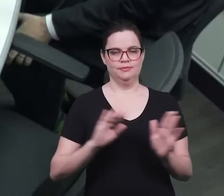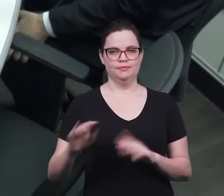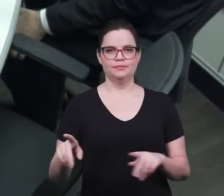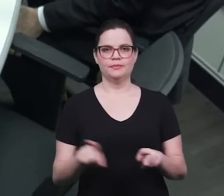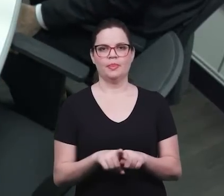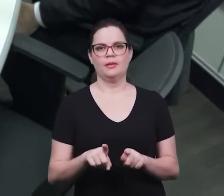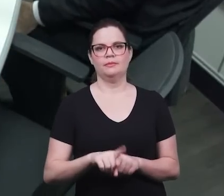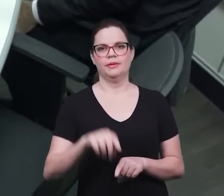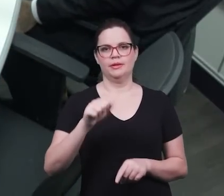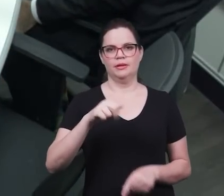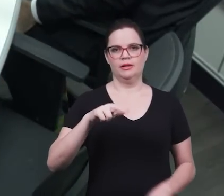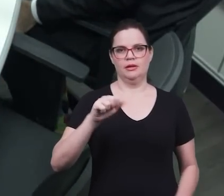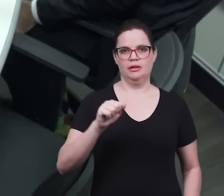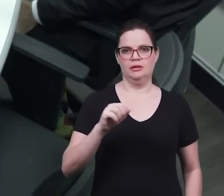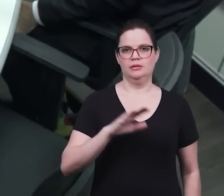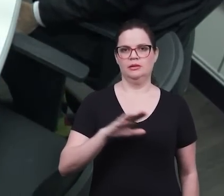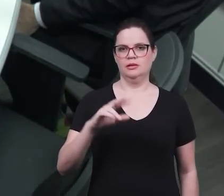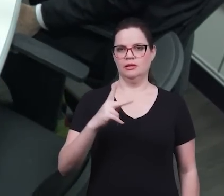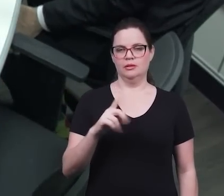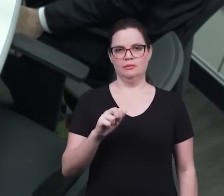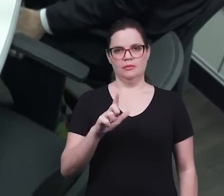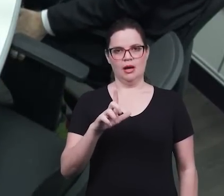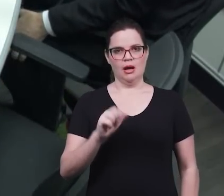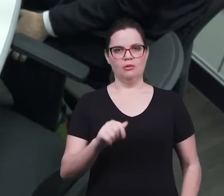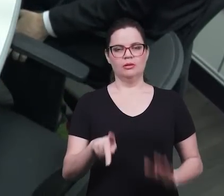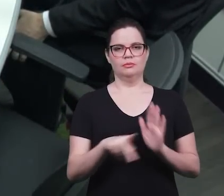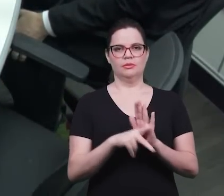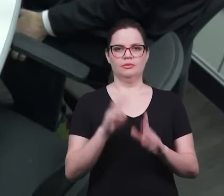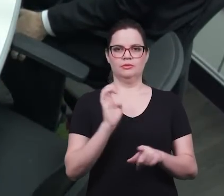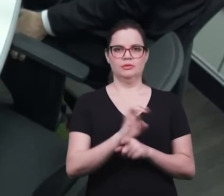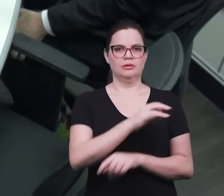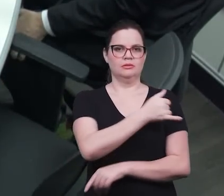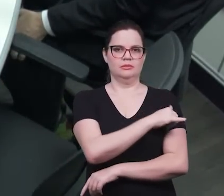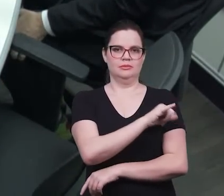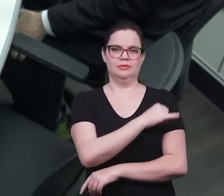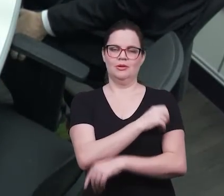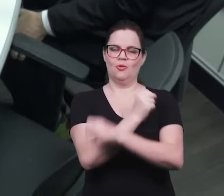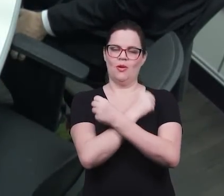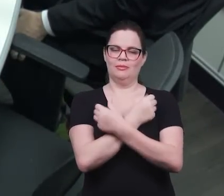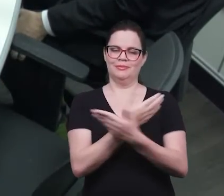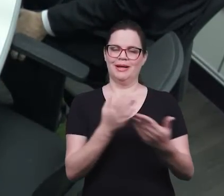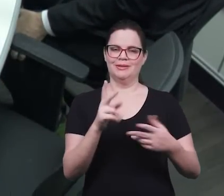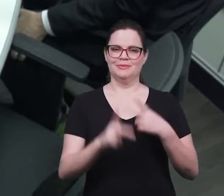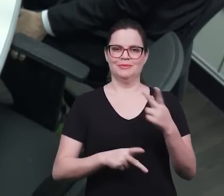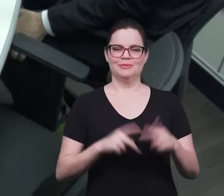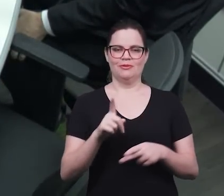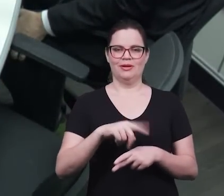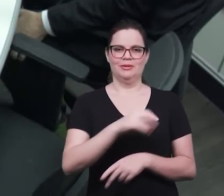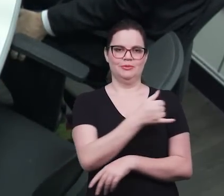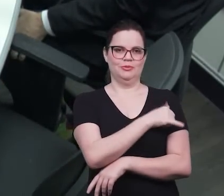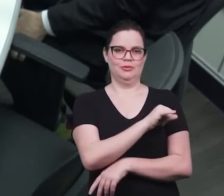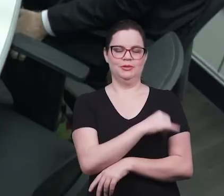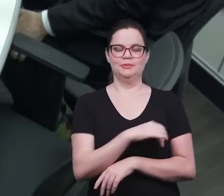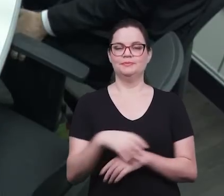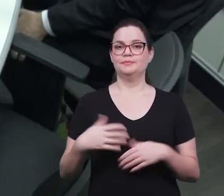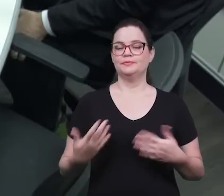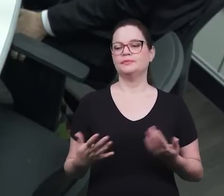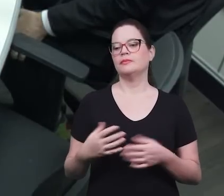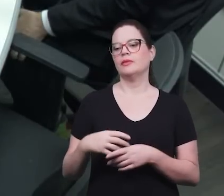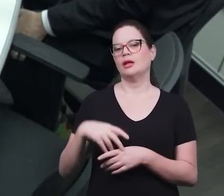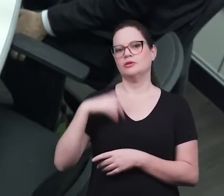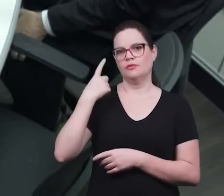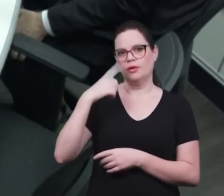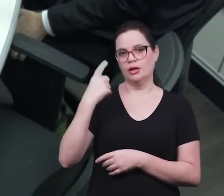Ana Paula, da região Magalhães Baços, no Rio de Janeiro. Um abraço ao nosso povo aí do Rio de Janeiro. Doutor, Ana